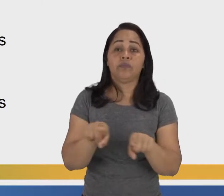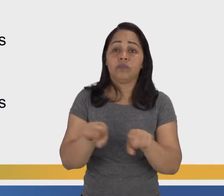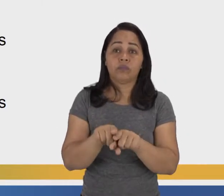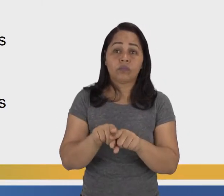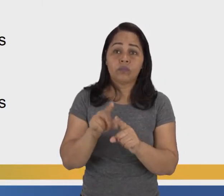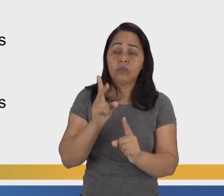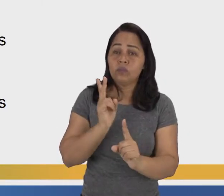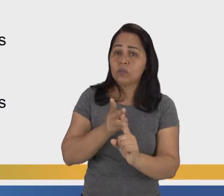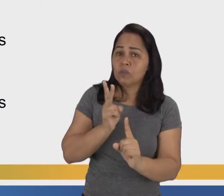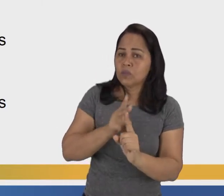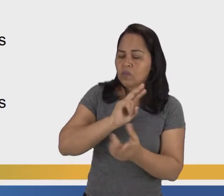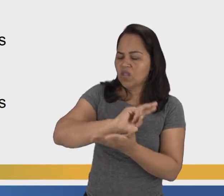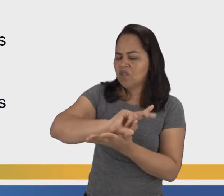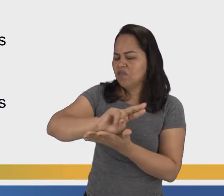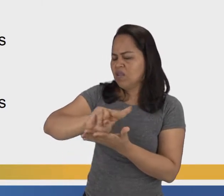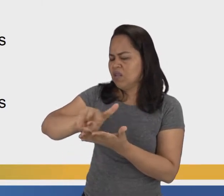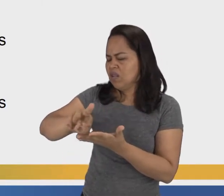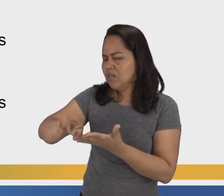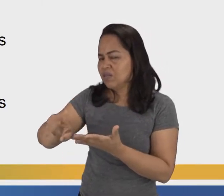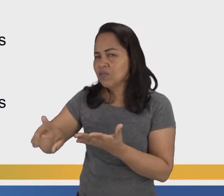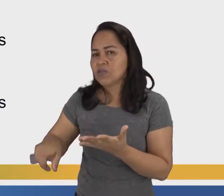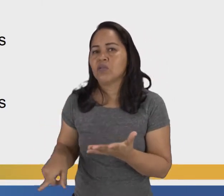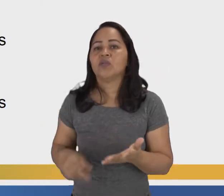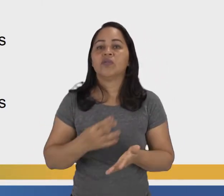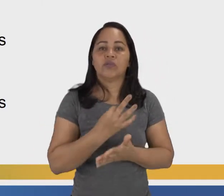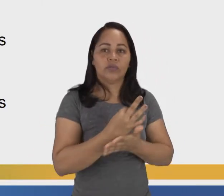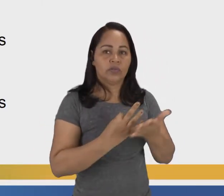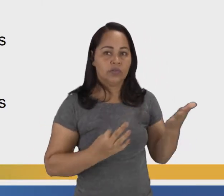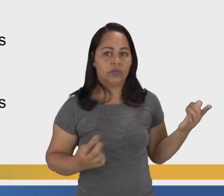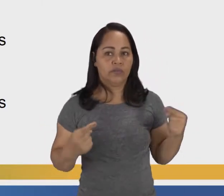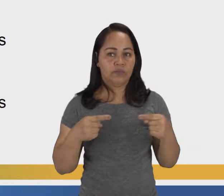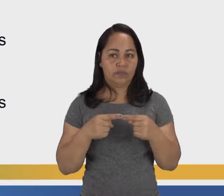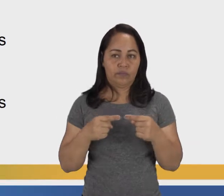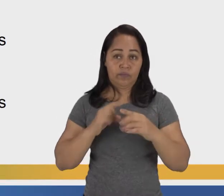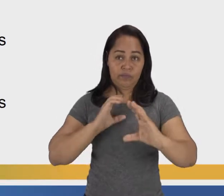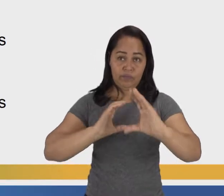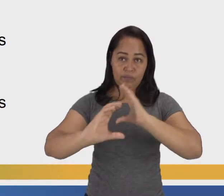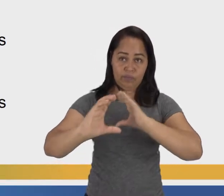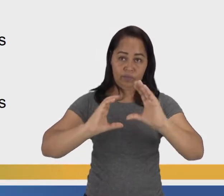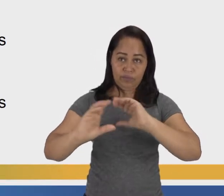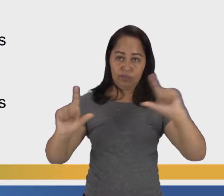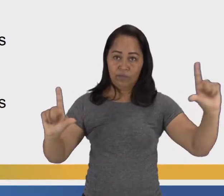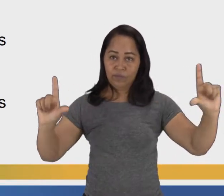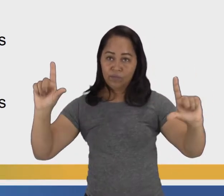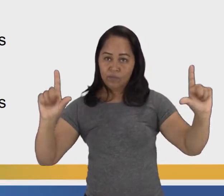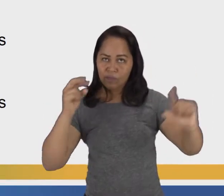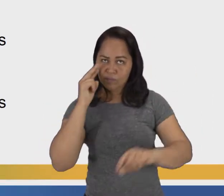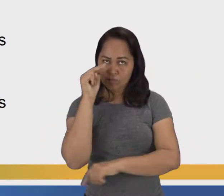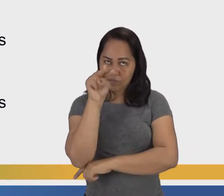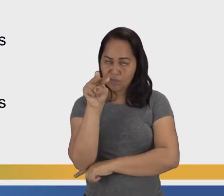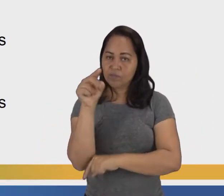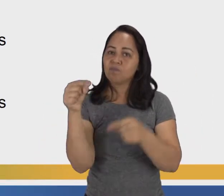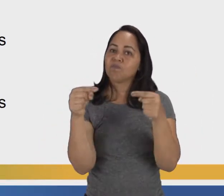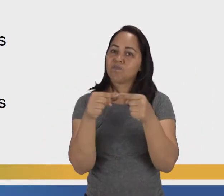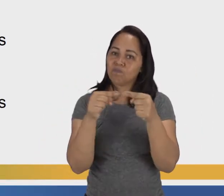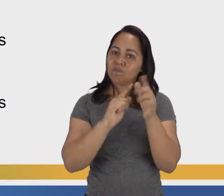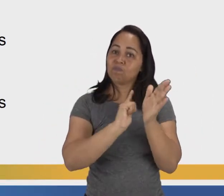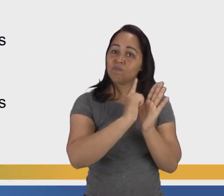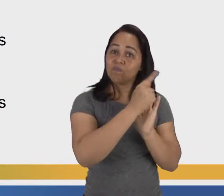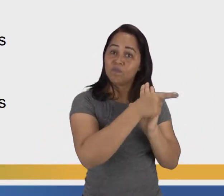gêneros, uma série de textos da área da comunicação que também podem ser caracterizados como